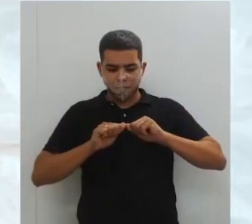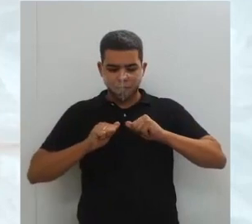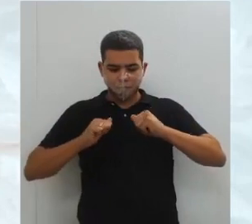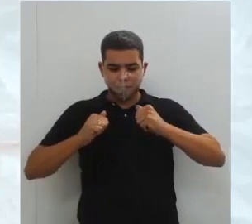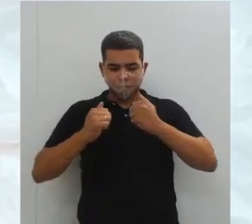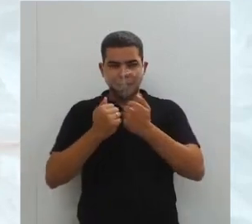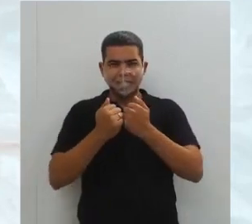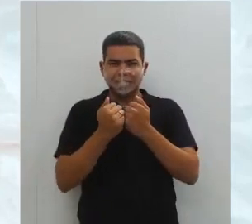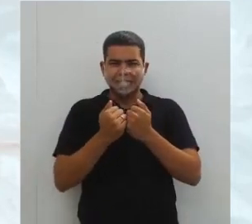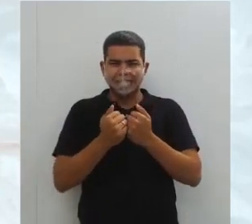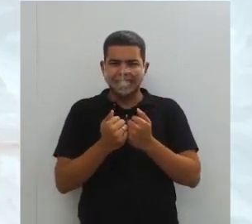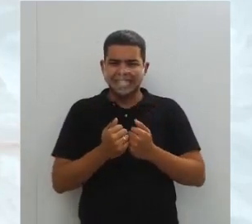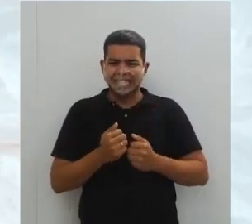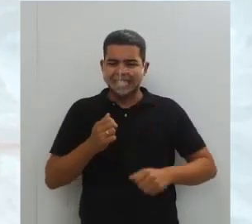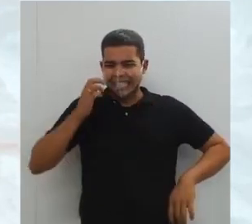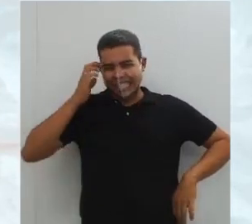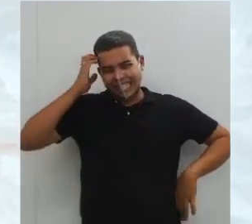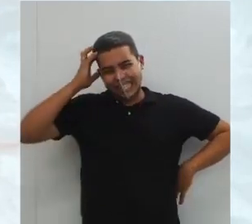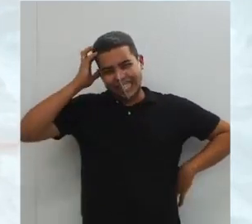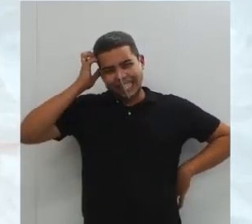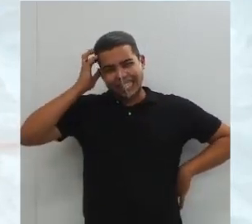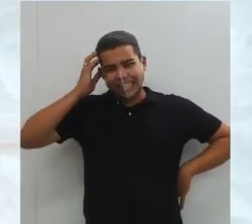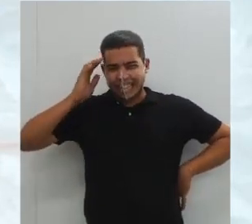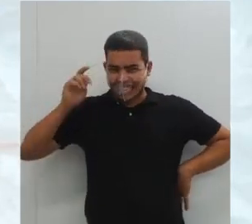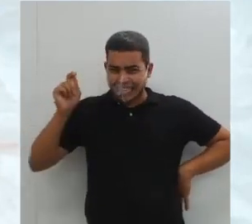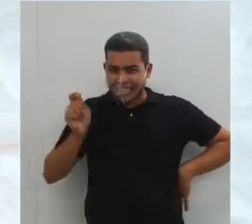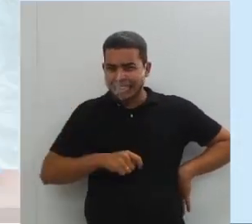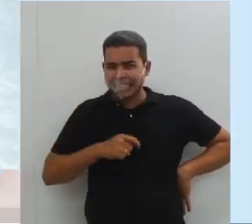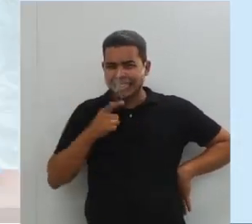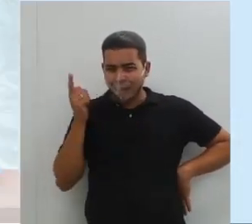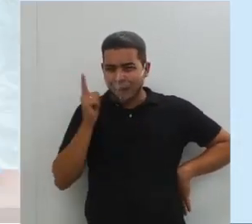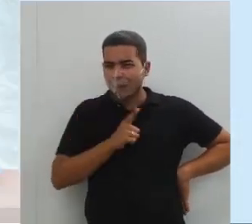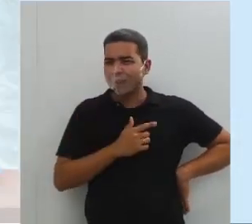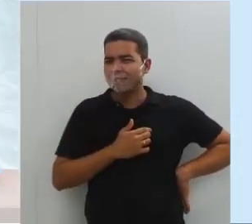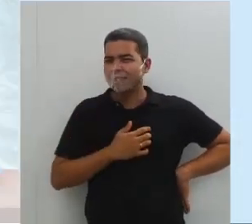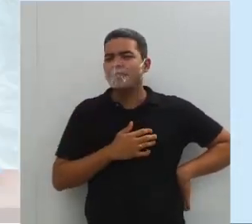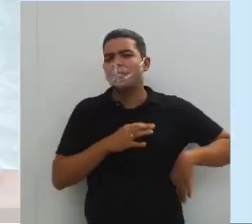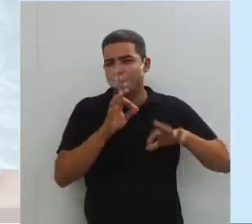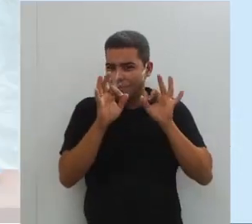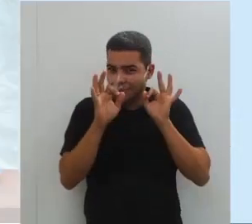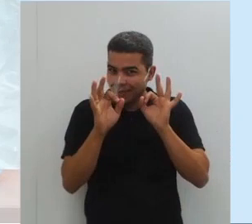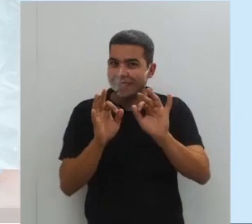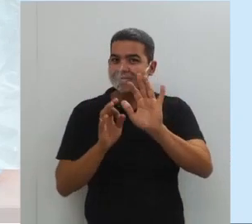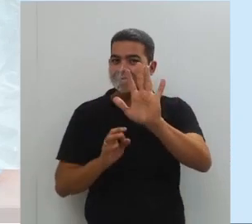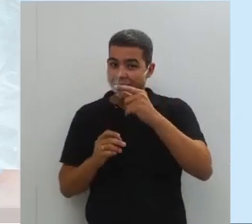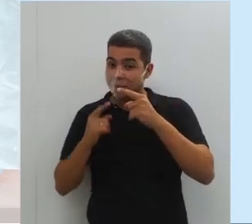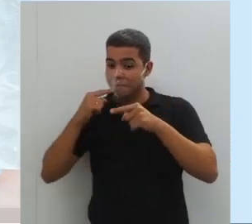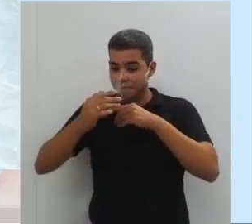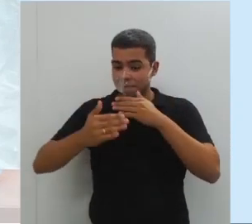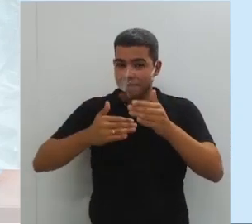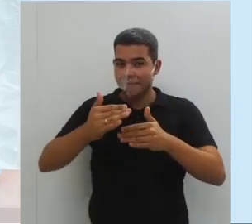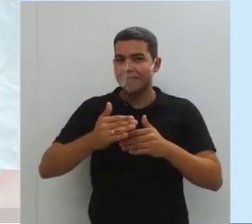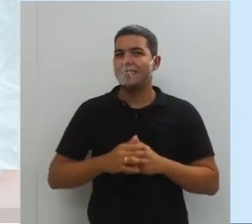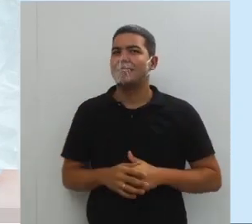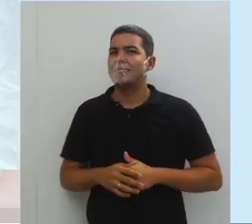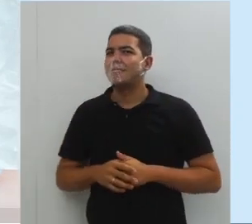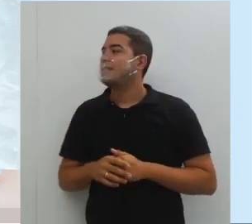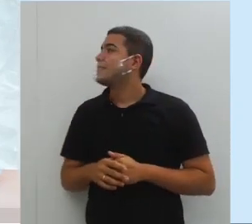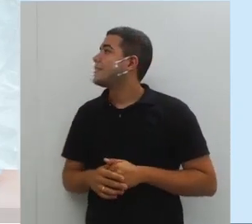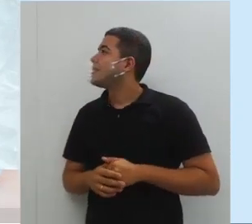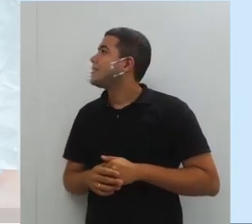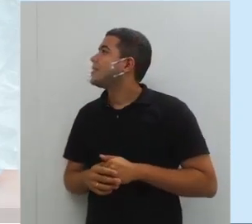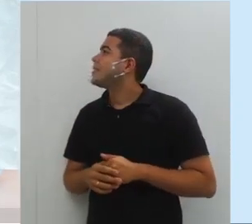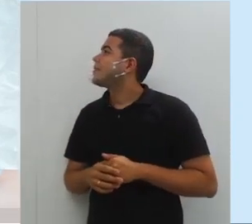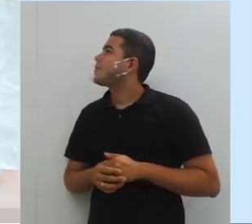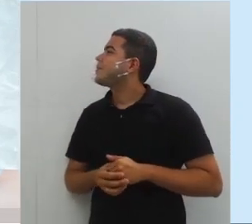Professora, isso vai dar certo? Dá certo, vai por mim que dá certo. A gente vai moldando aos pouquinhos, tá? Como é